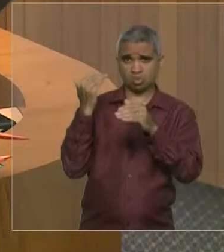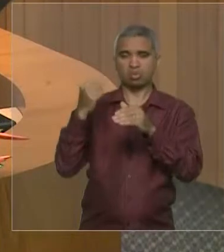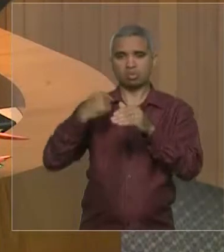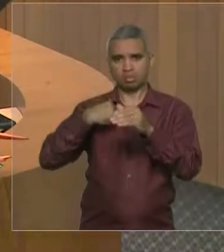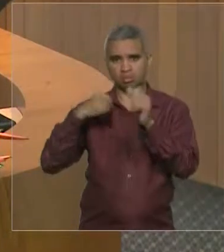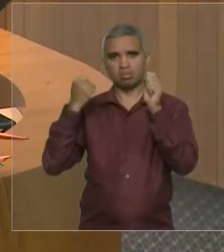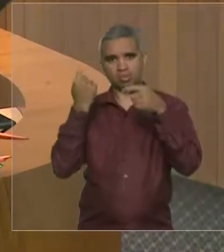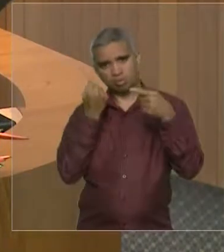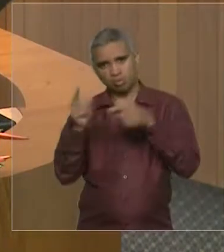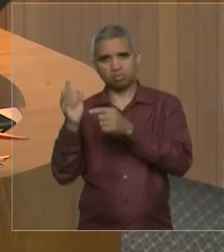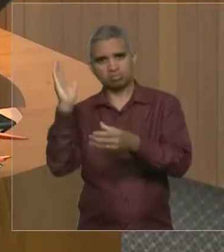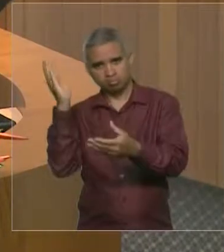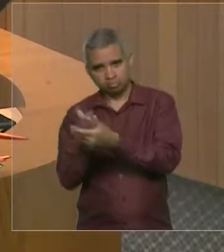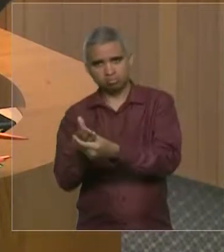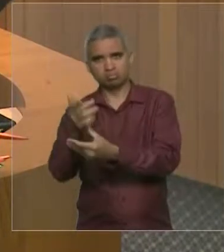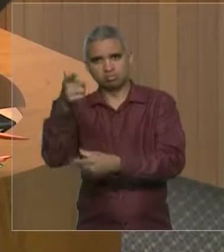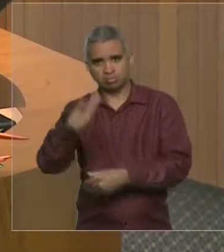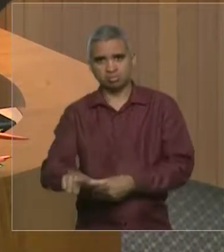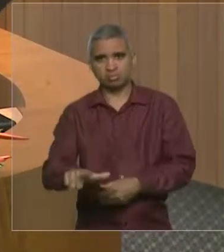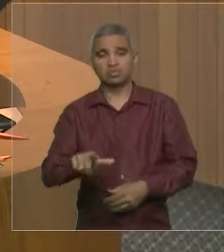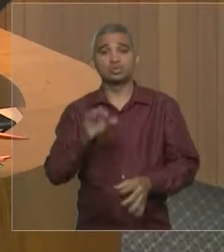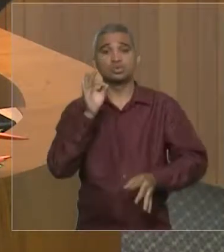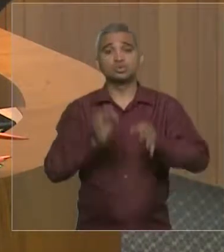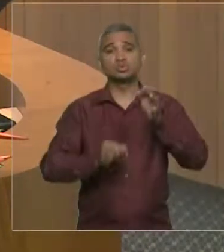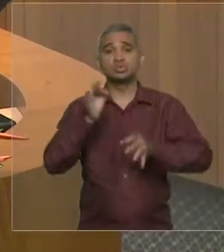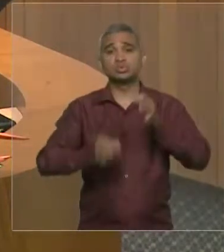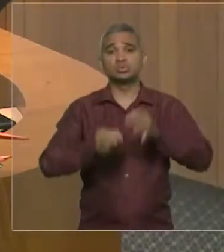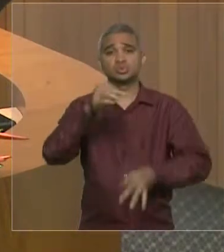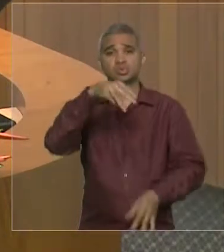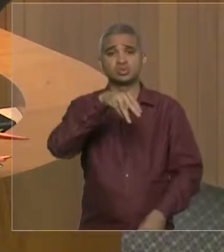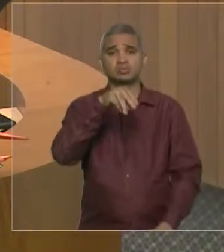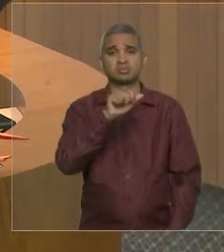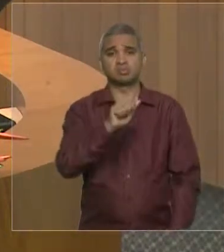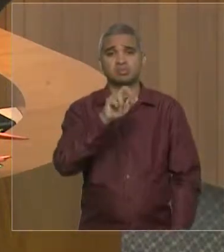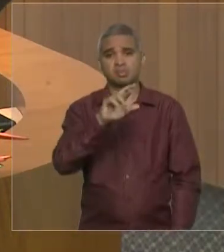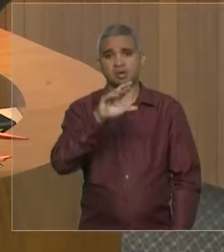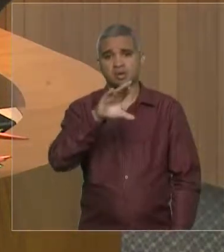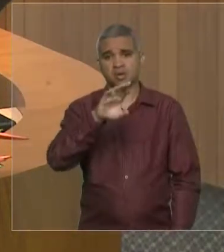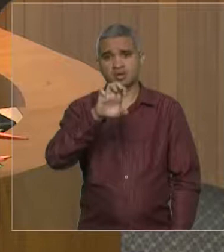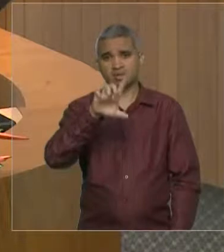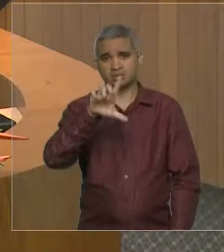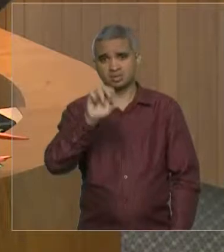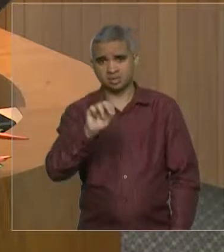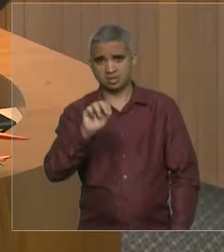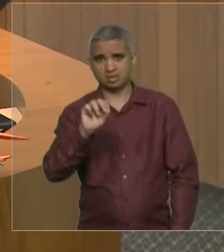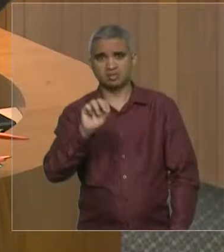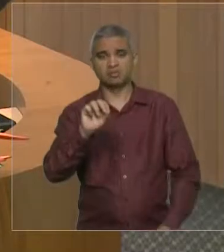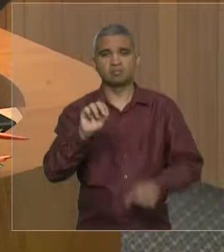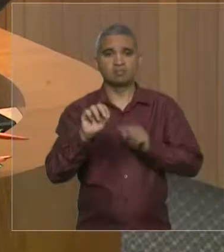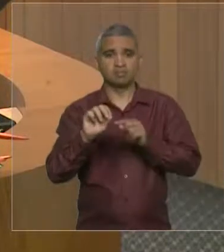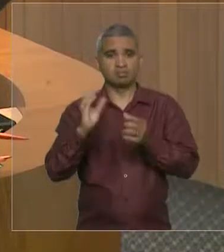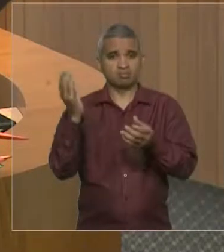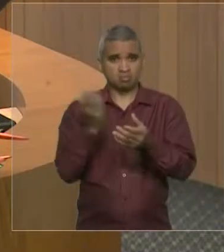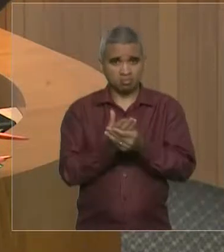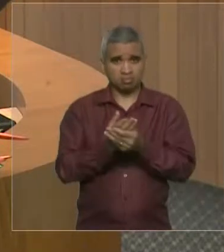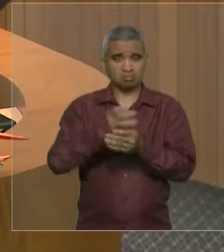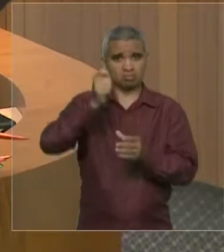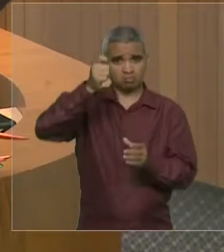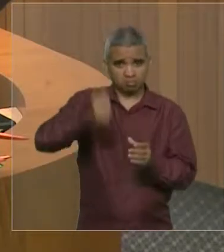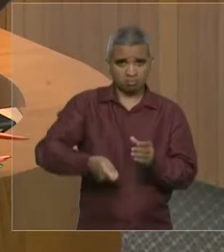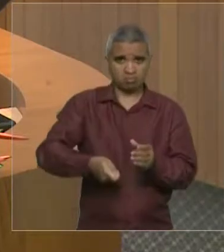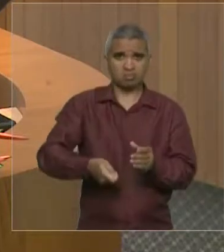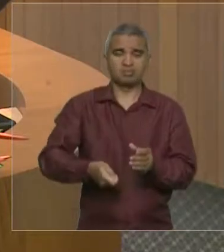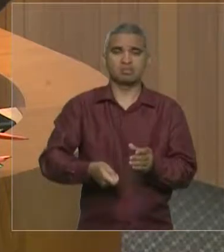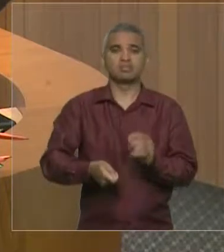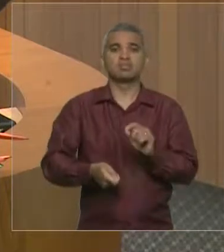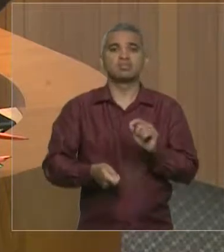juiz Marcelo Oca deu uma sentença liminar, uma decisão liminar, não é uma sentença definitiva,